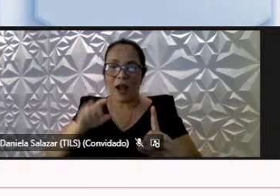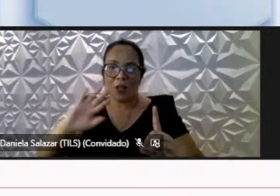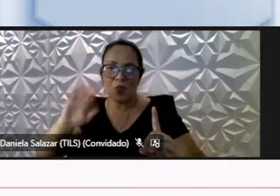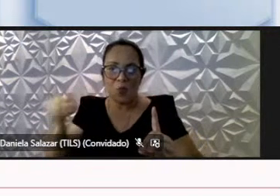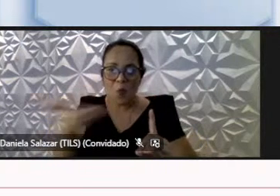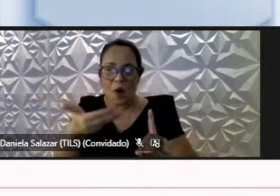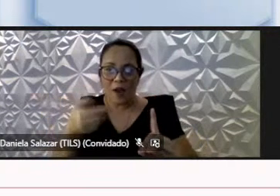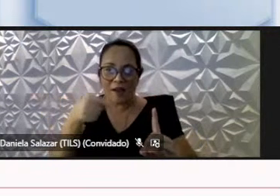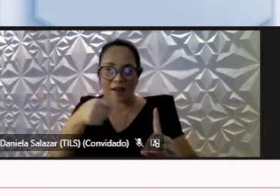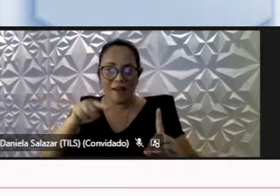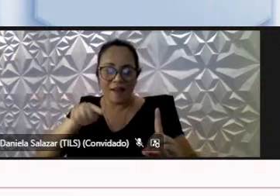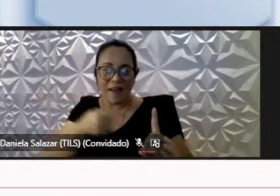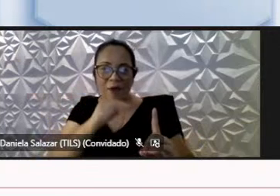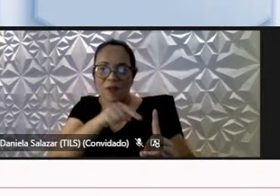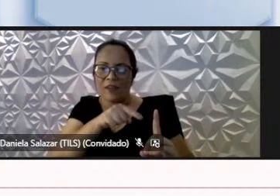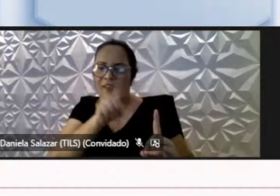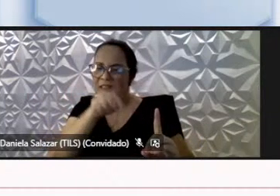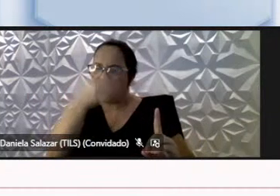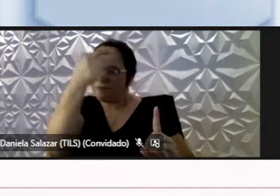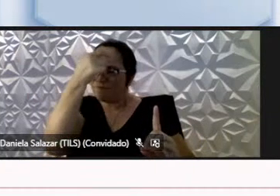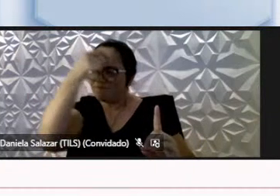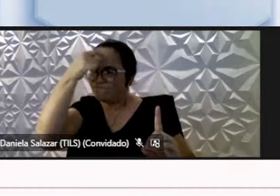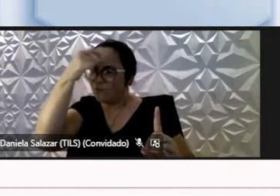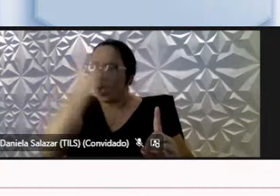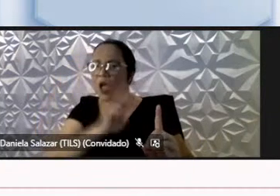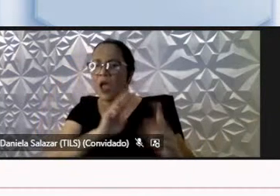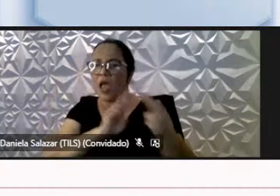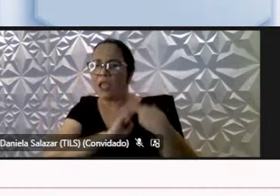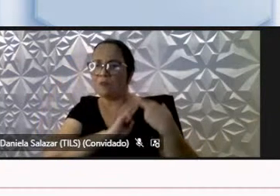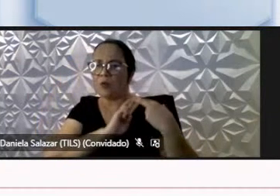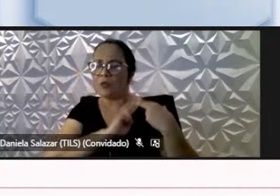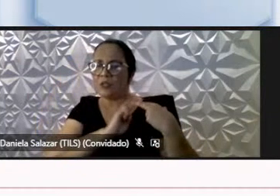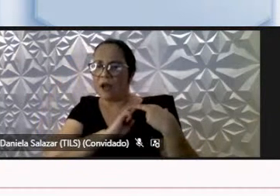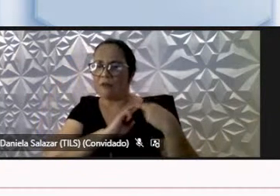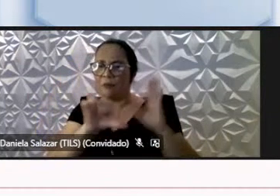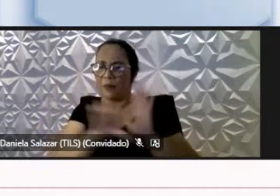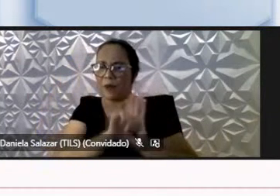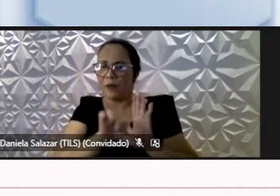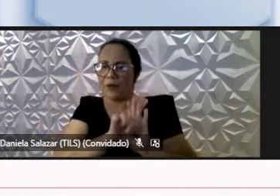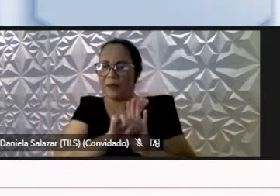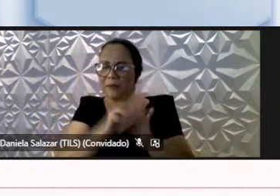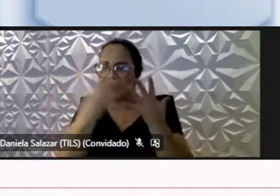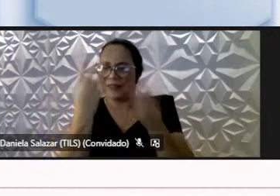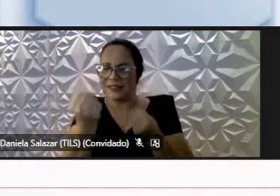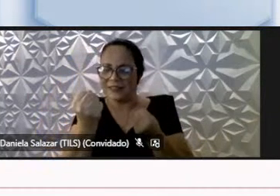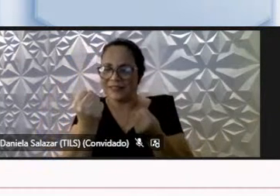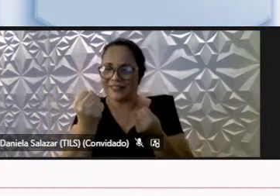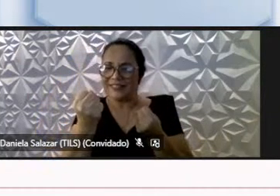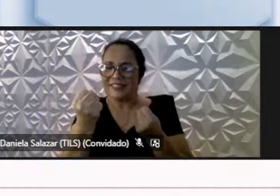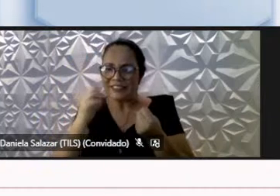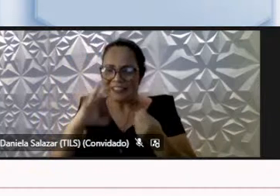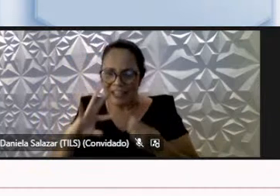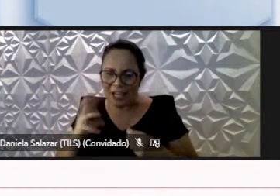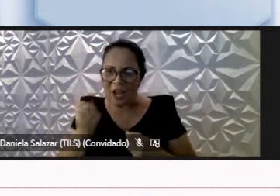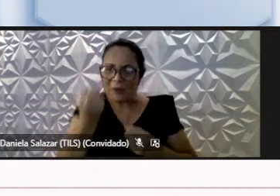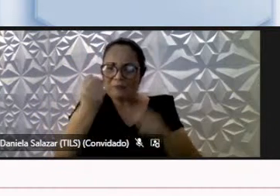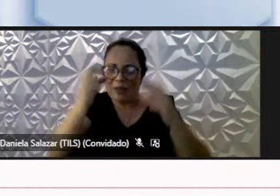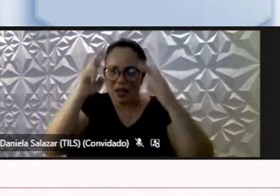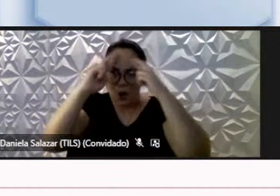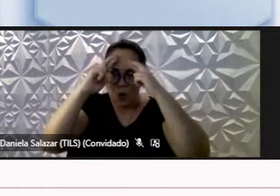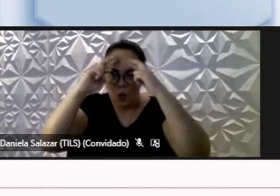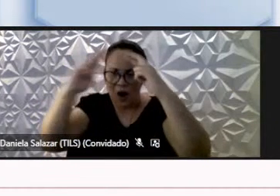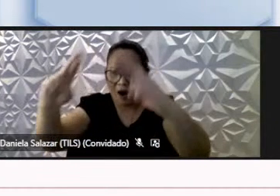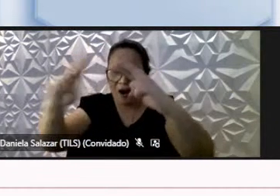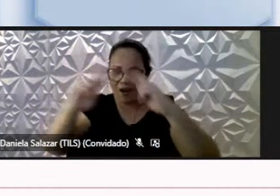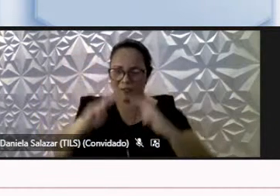se responsabiliza pelo que fez e, dessa forma, ele recupera o respeito da vítima e